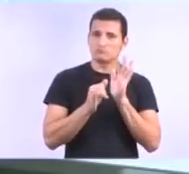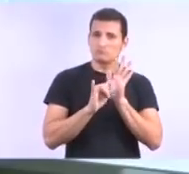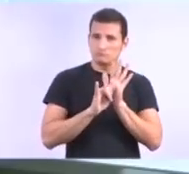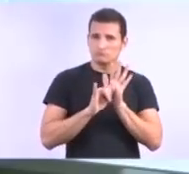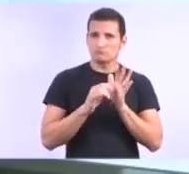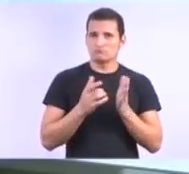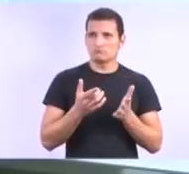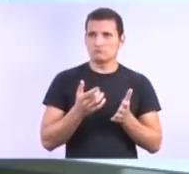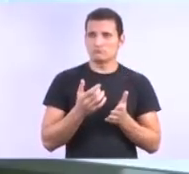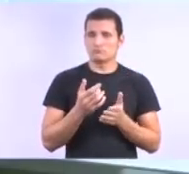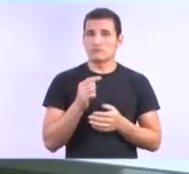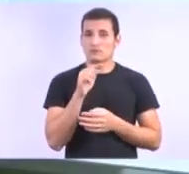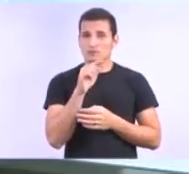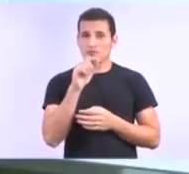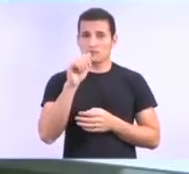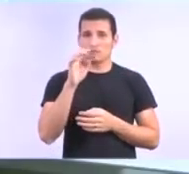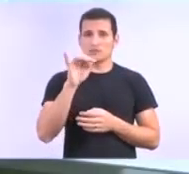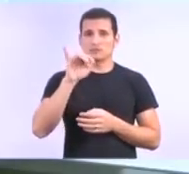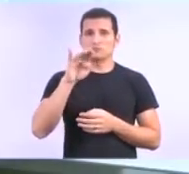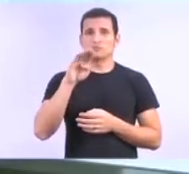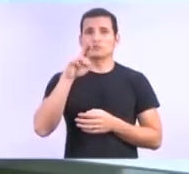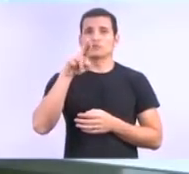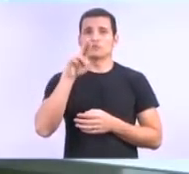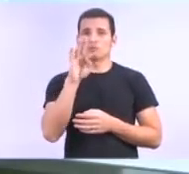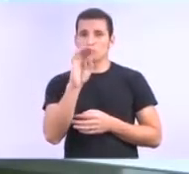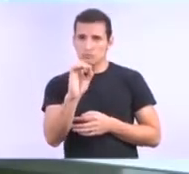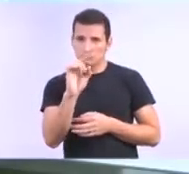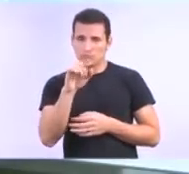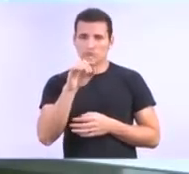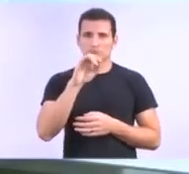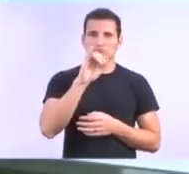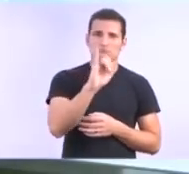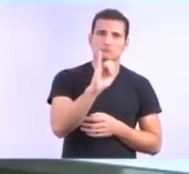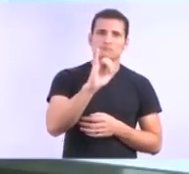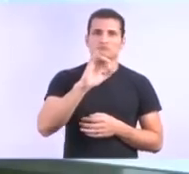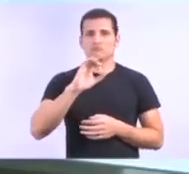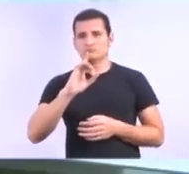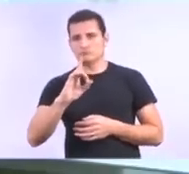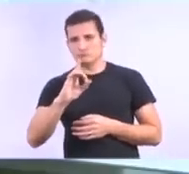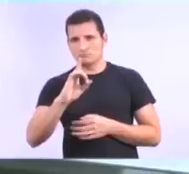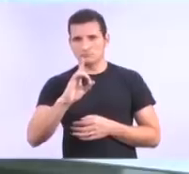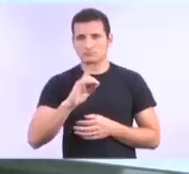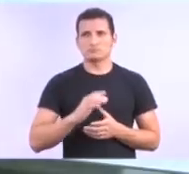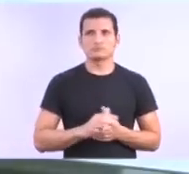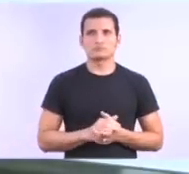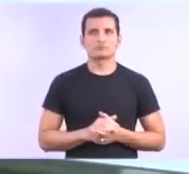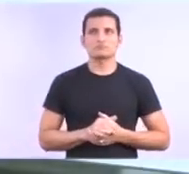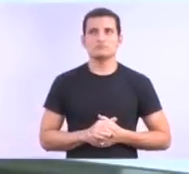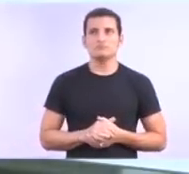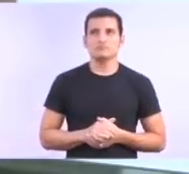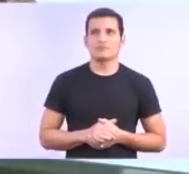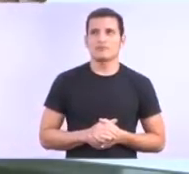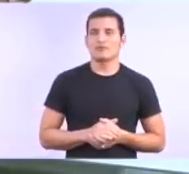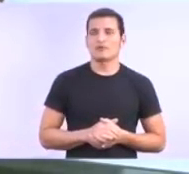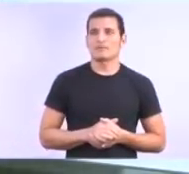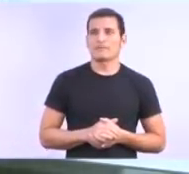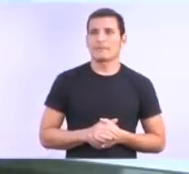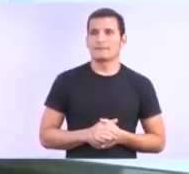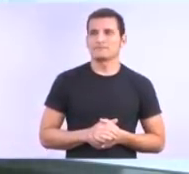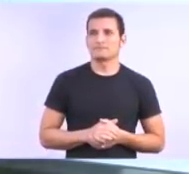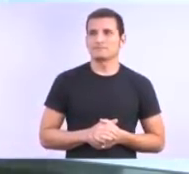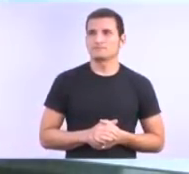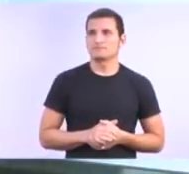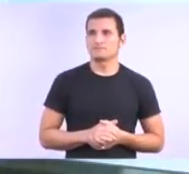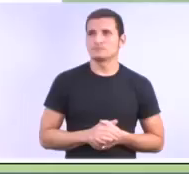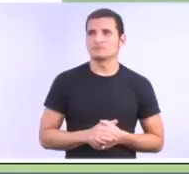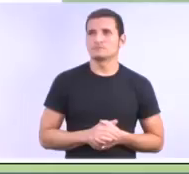costuma colocar o nome desse atributo de ID. Gostou do ID? Ou ID, ID do inglês, né? Mas ID